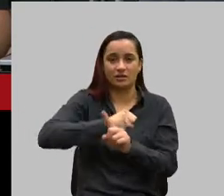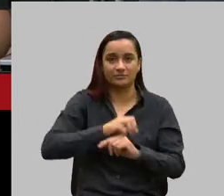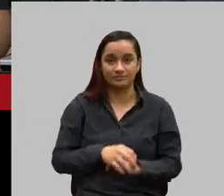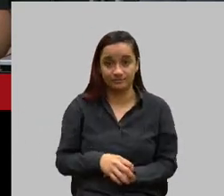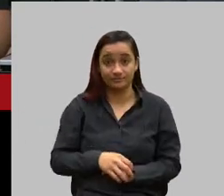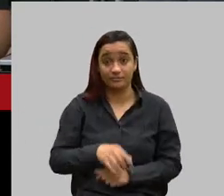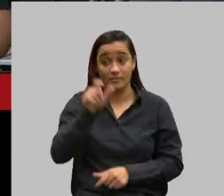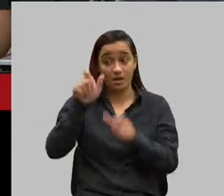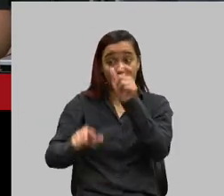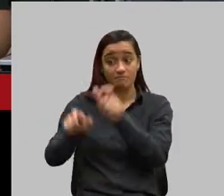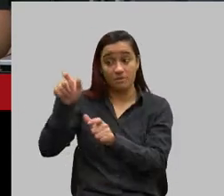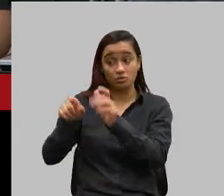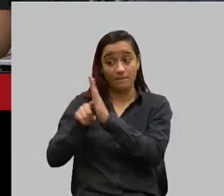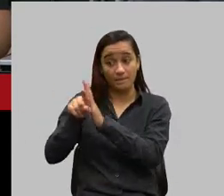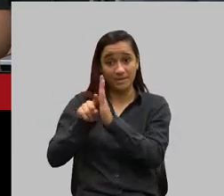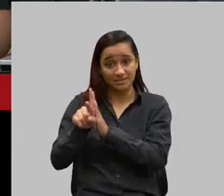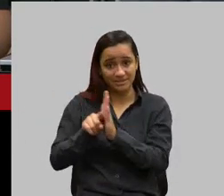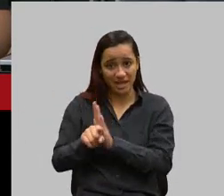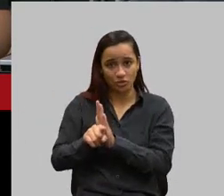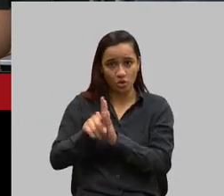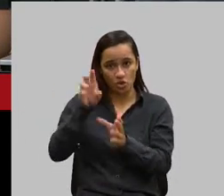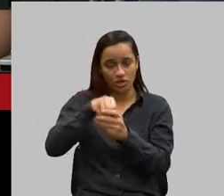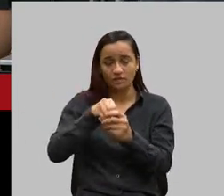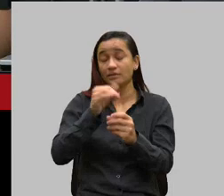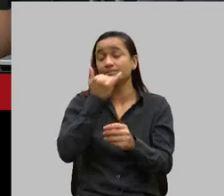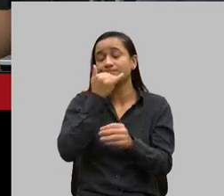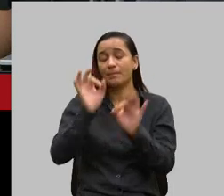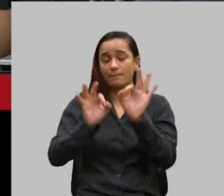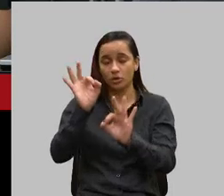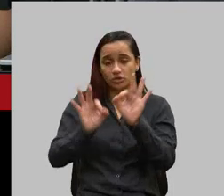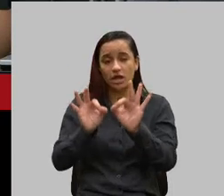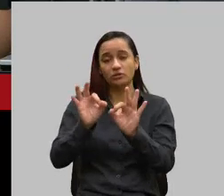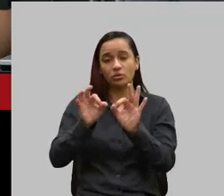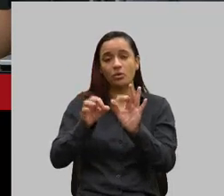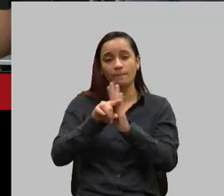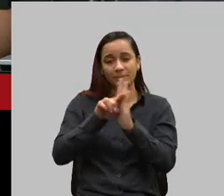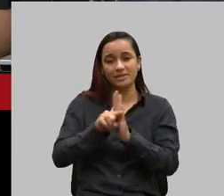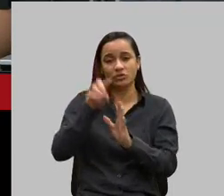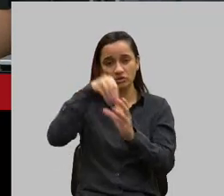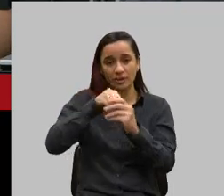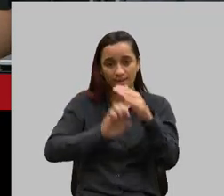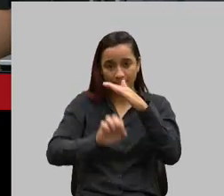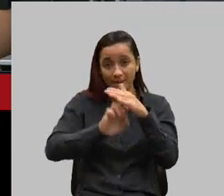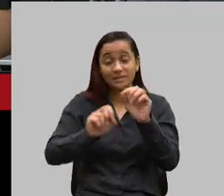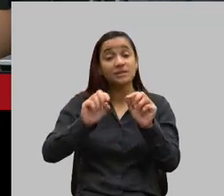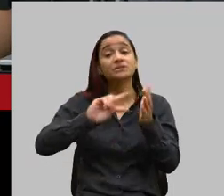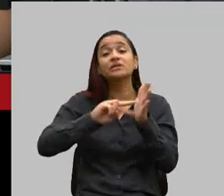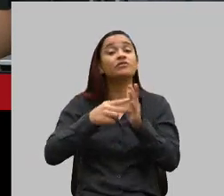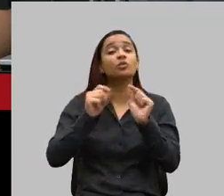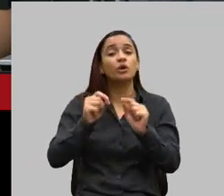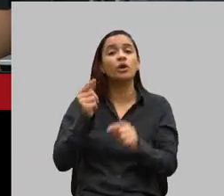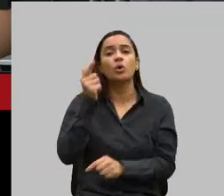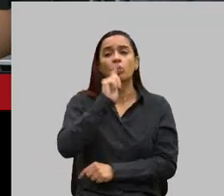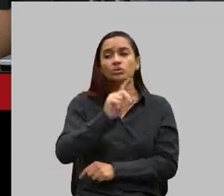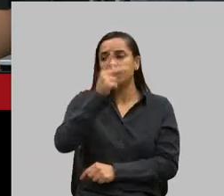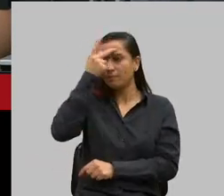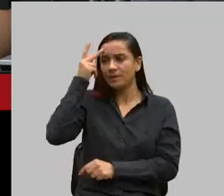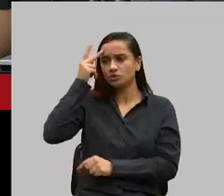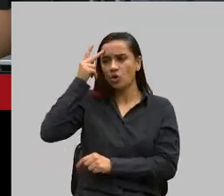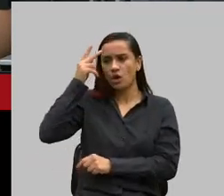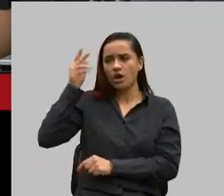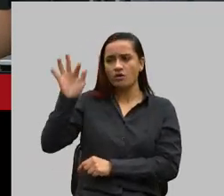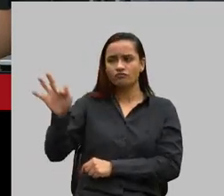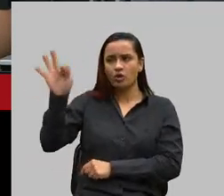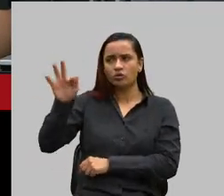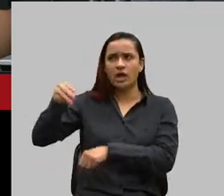empresa é uma forma que você tem de colocar um mestre um doutor na sua empresa para pesquisar um novo